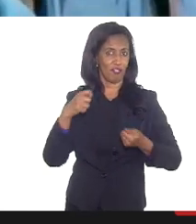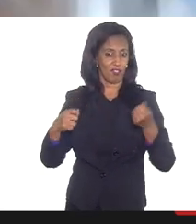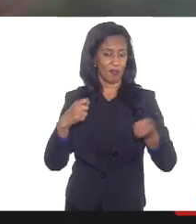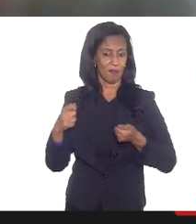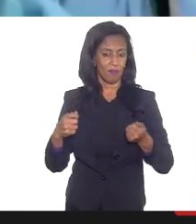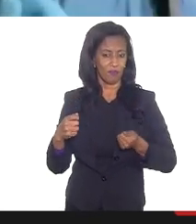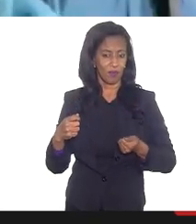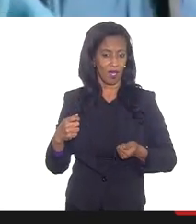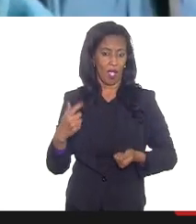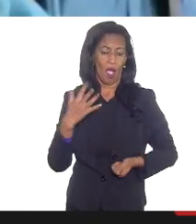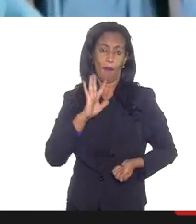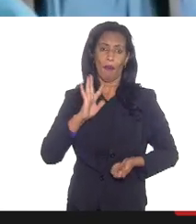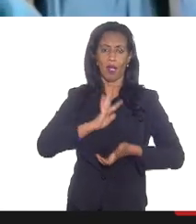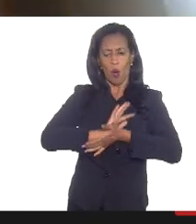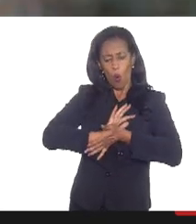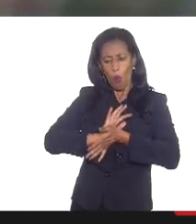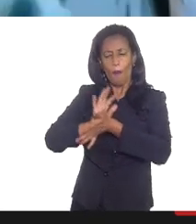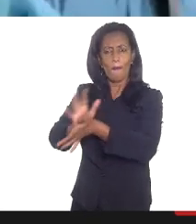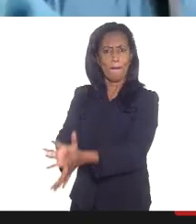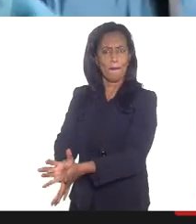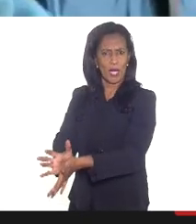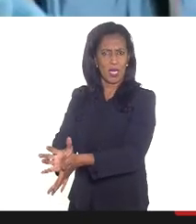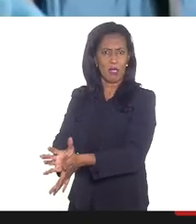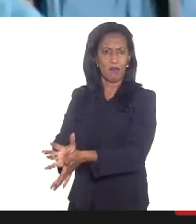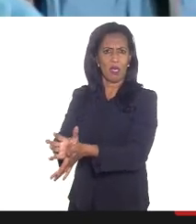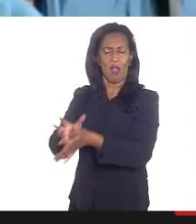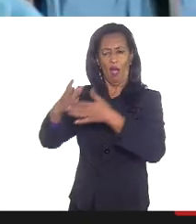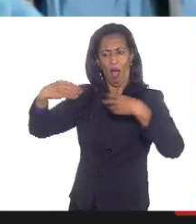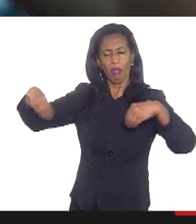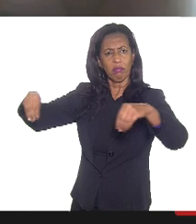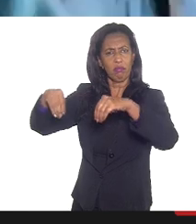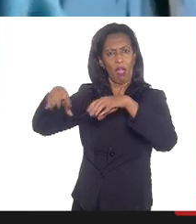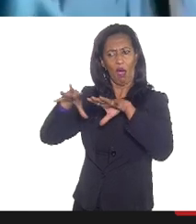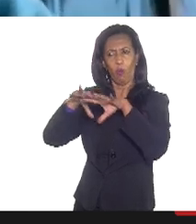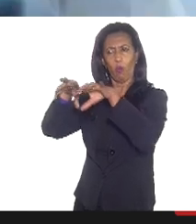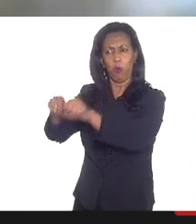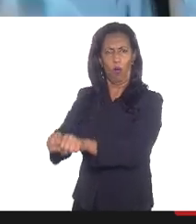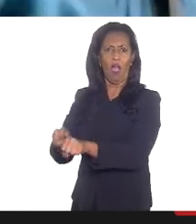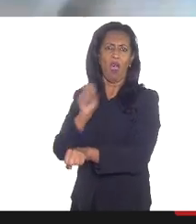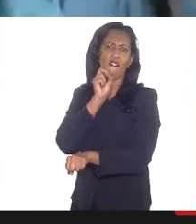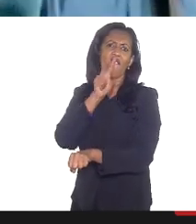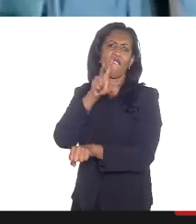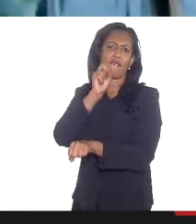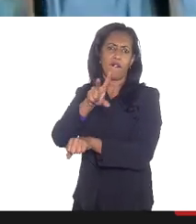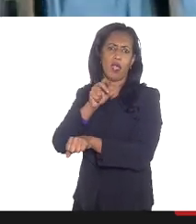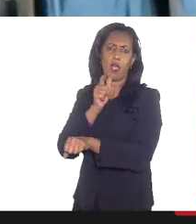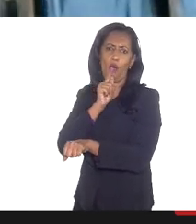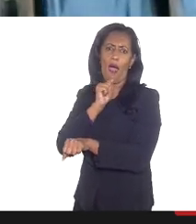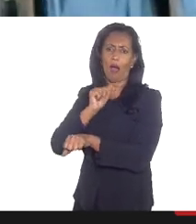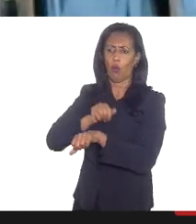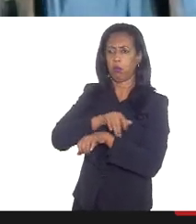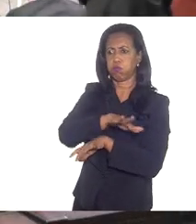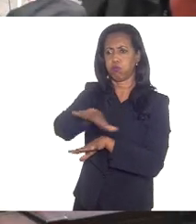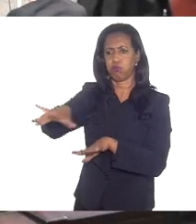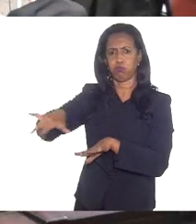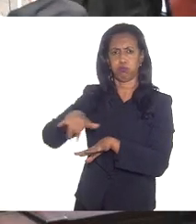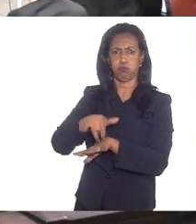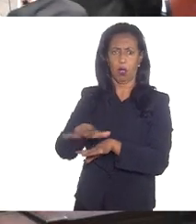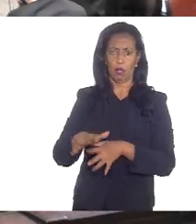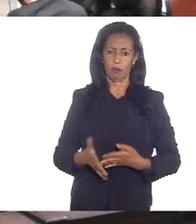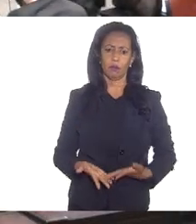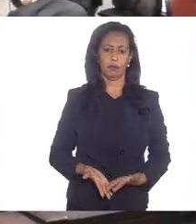que oprimem os índios, invadem suas terras e intoxicam as suas águas. Obrigado,